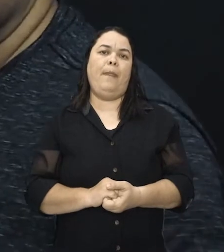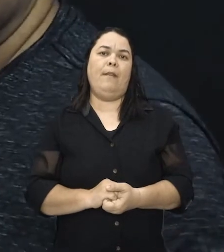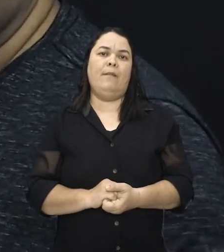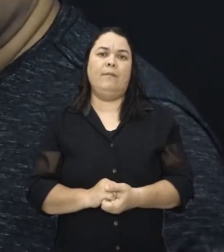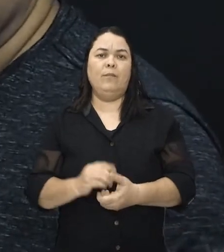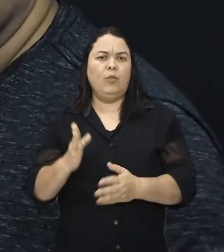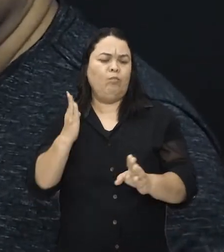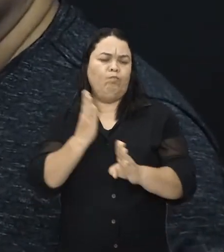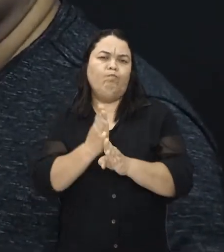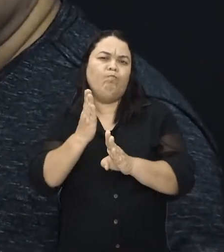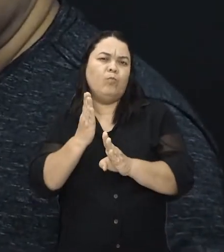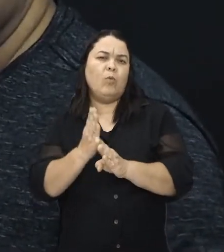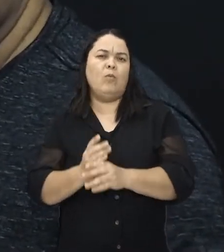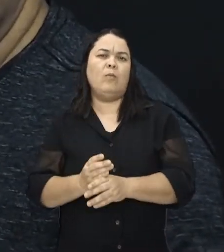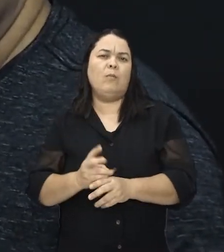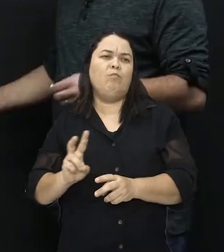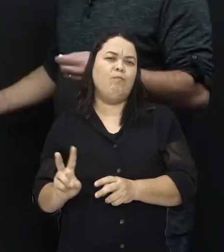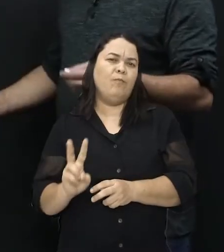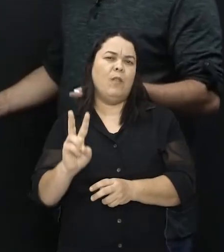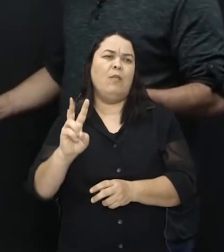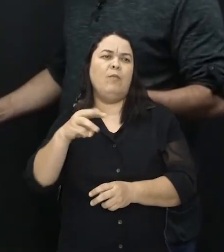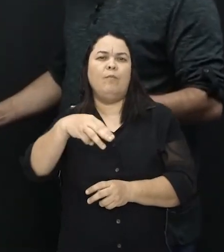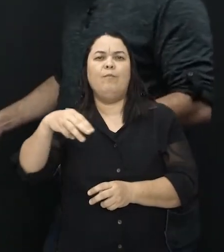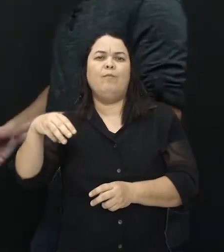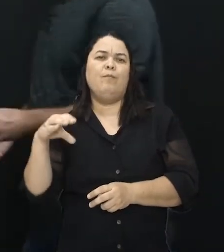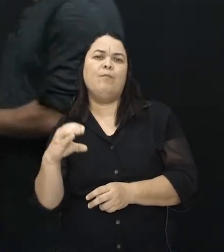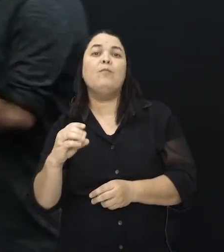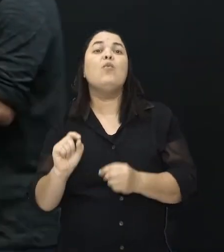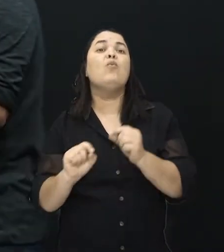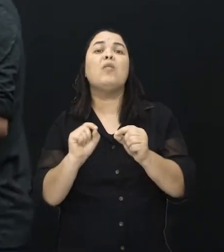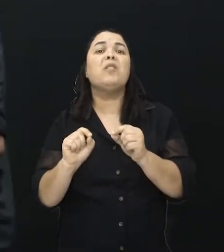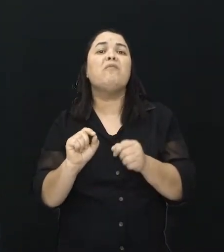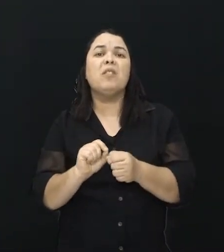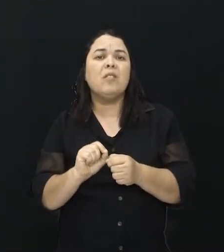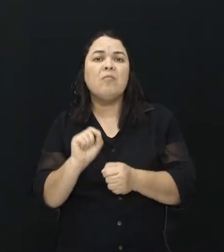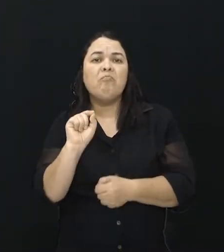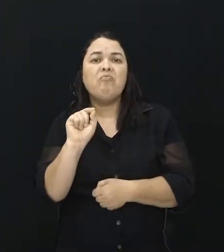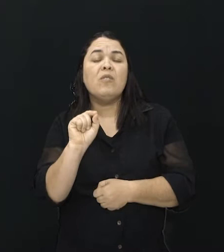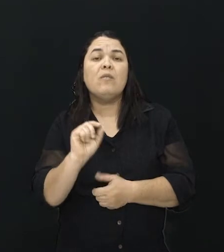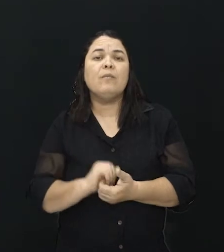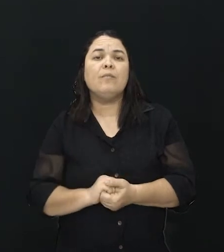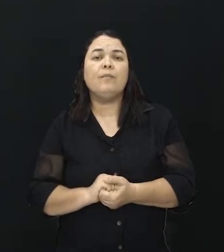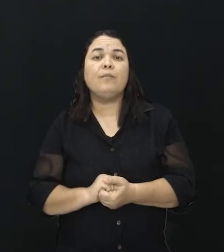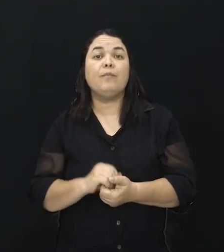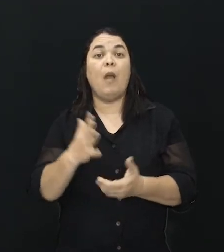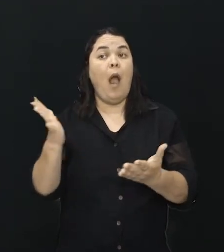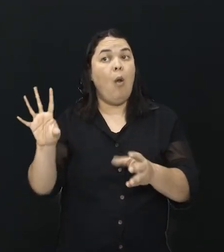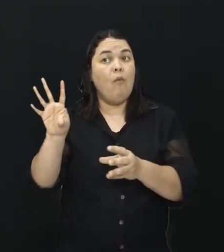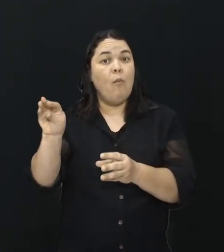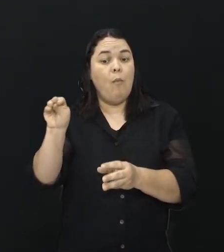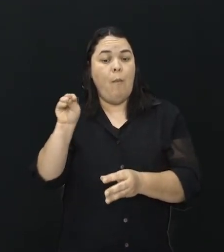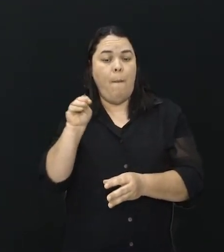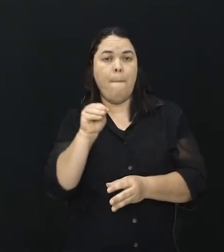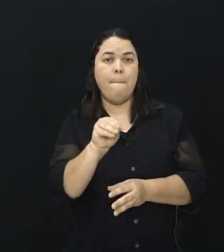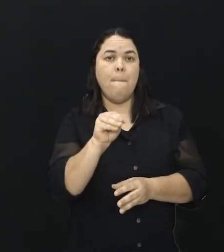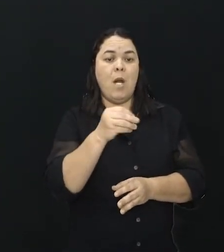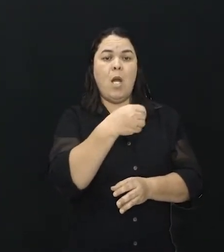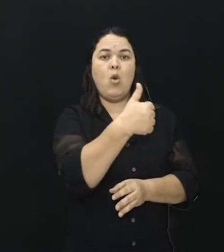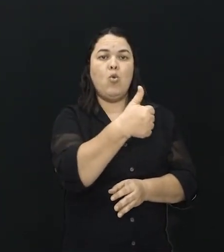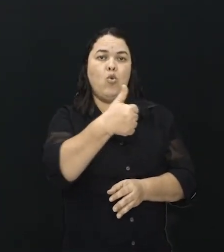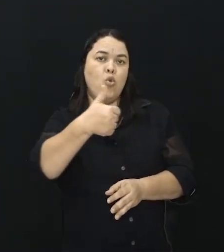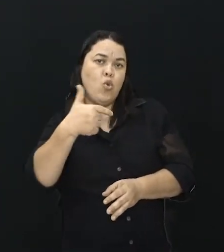e acha esse valor do MMC, qual é o próximo passo? Eu vou pegar esse 12 e irei